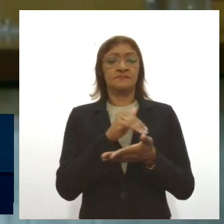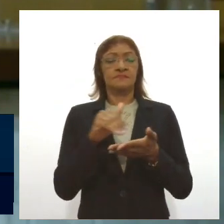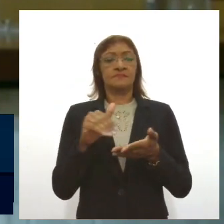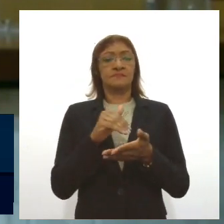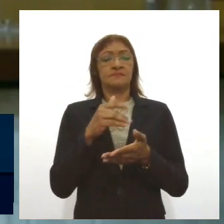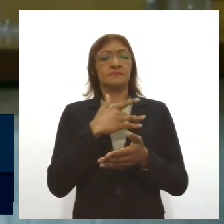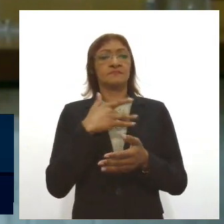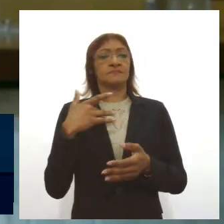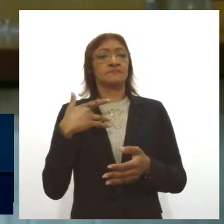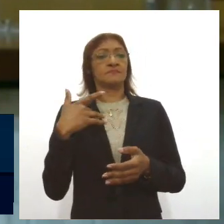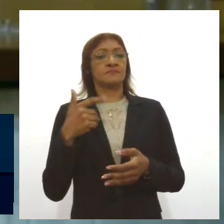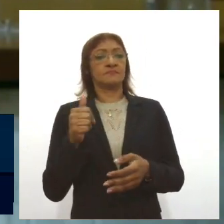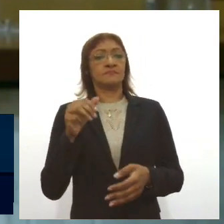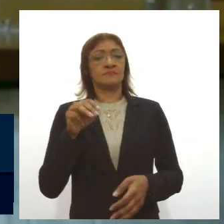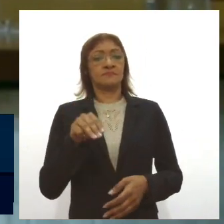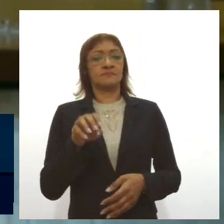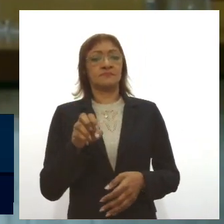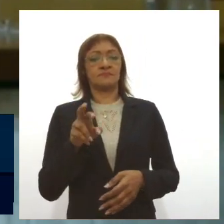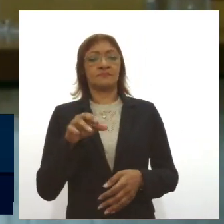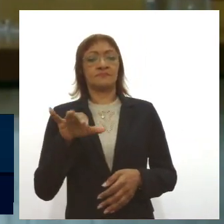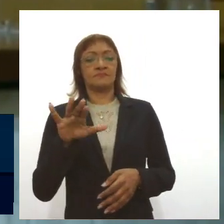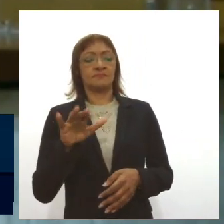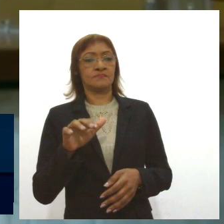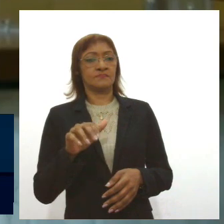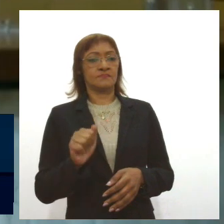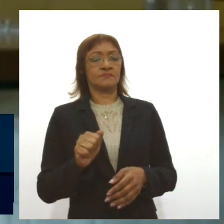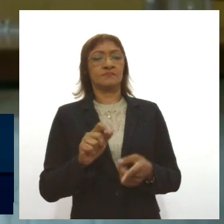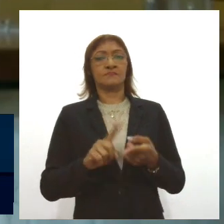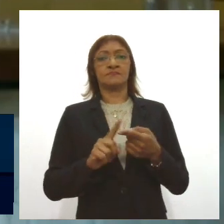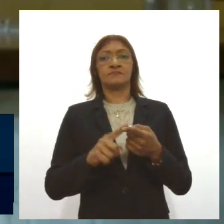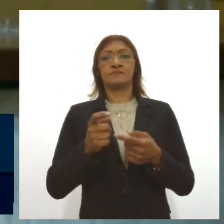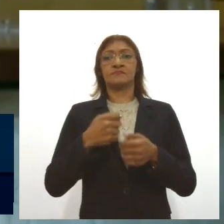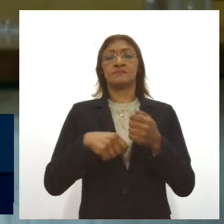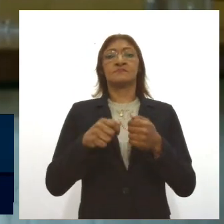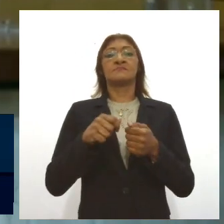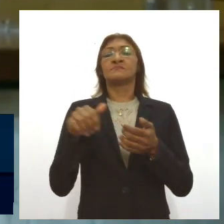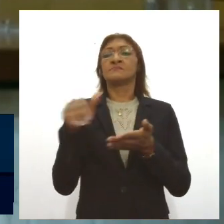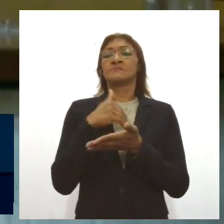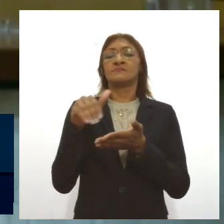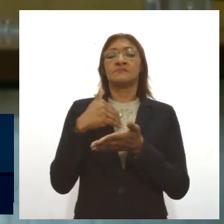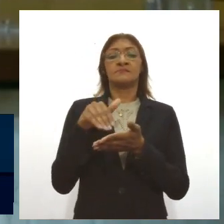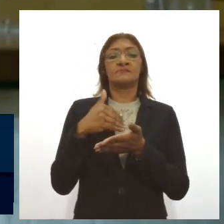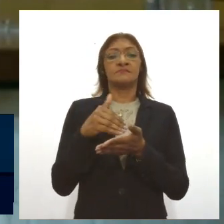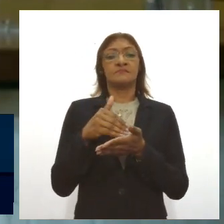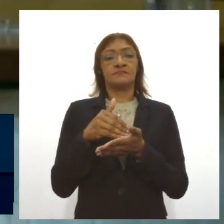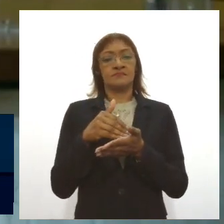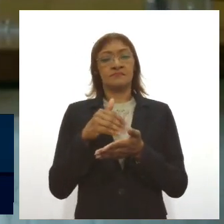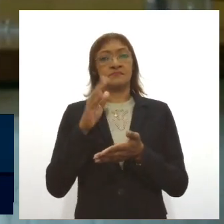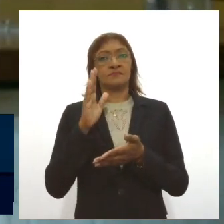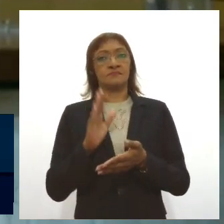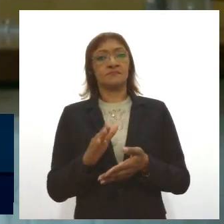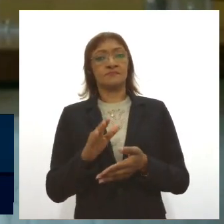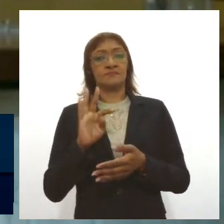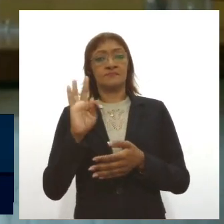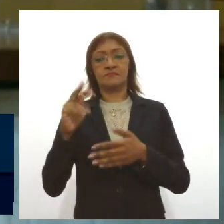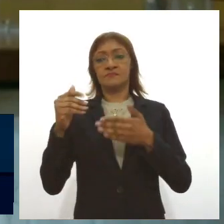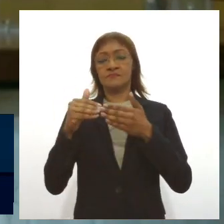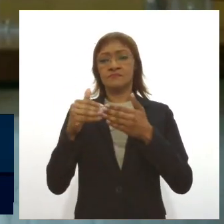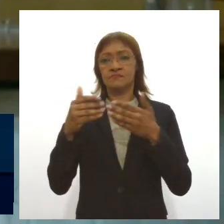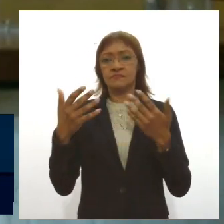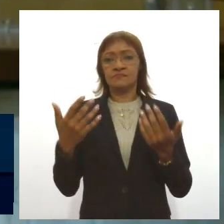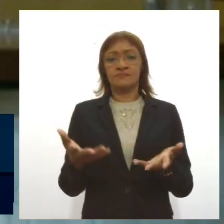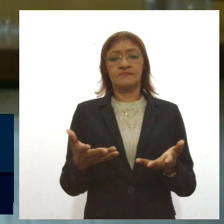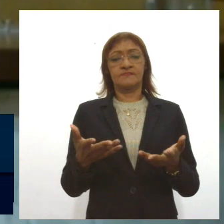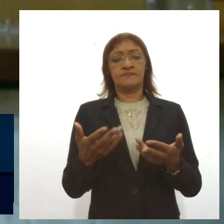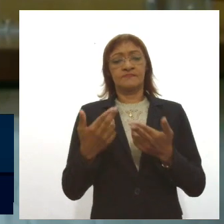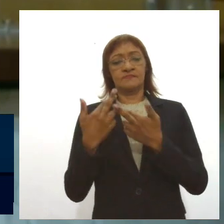da Saúde, Mércia, pede também ao secretário de Administração, George, que já estão inteirados desse assunto, que as